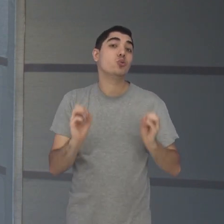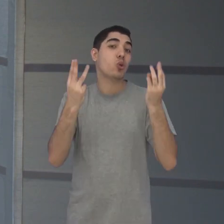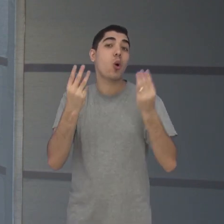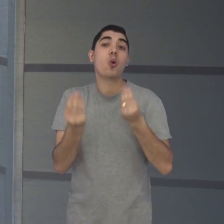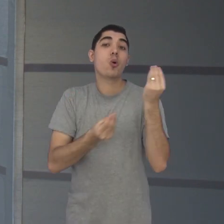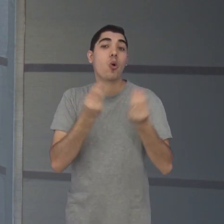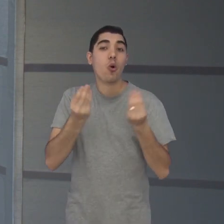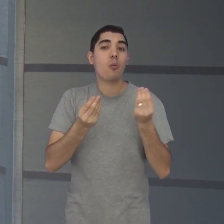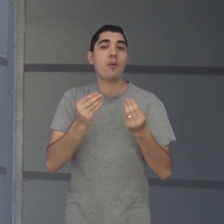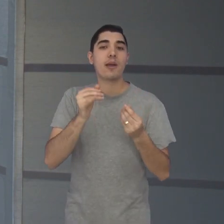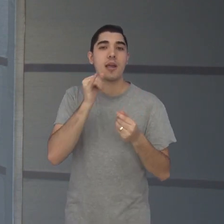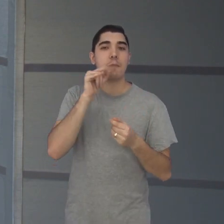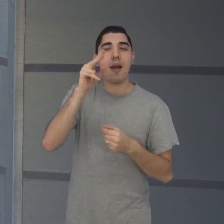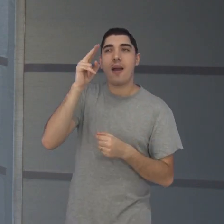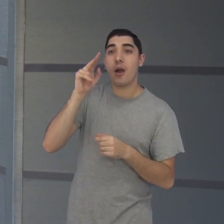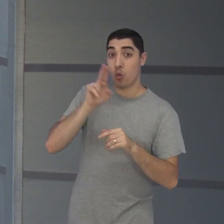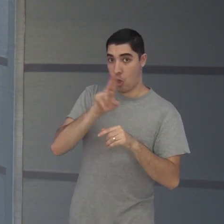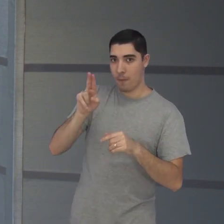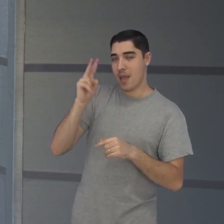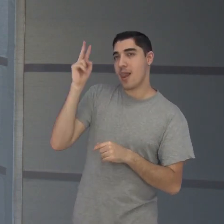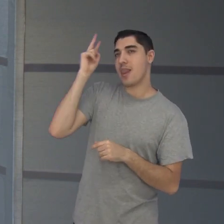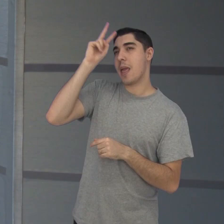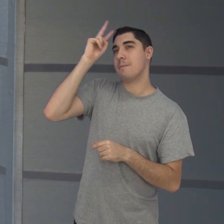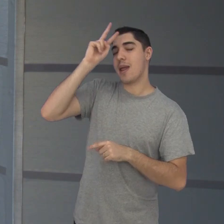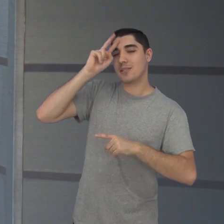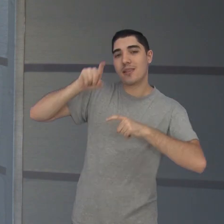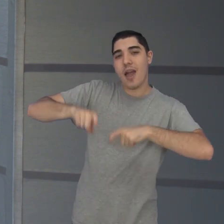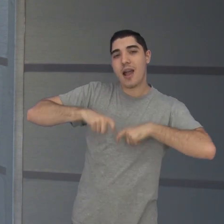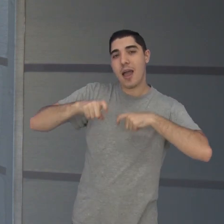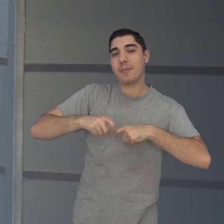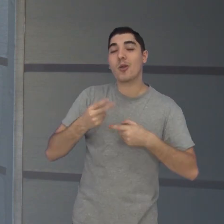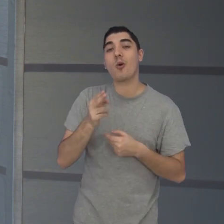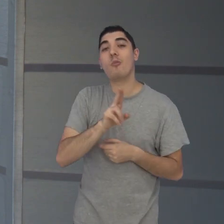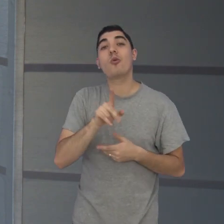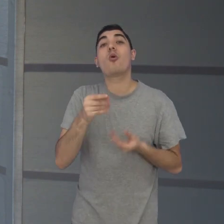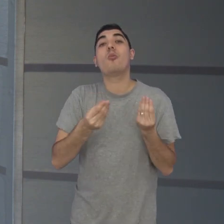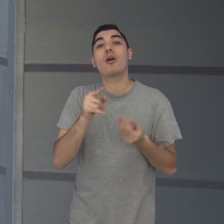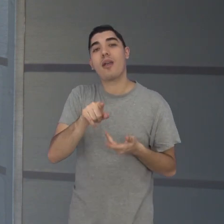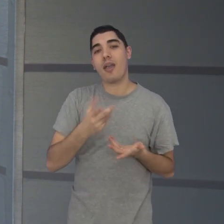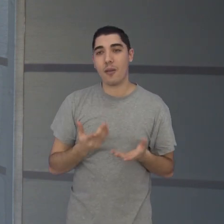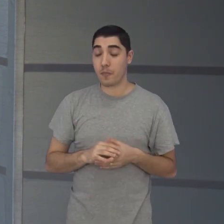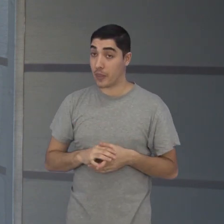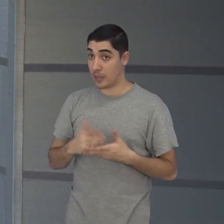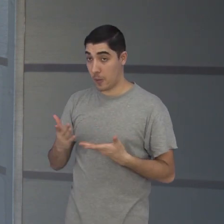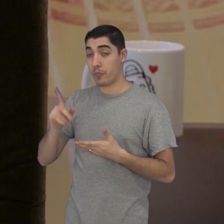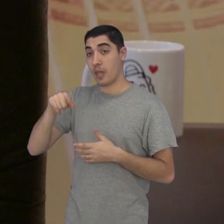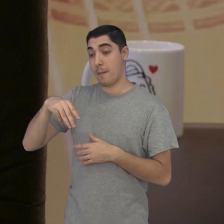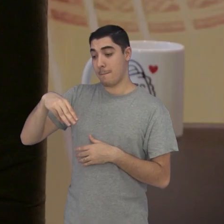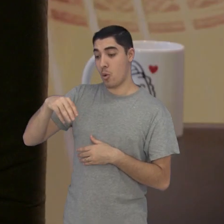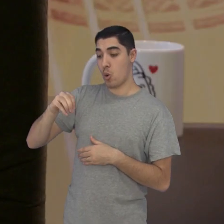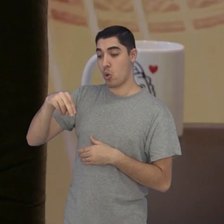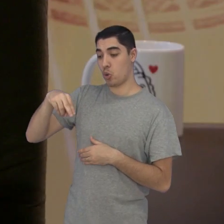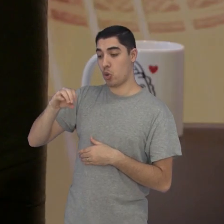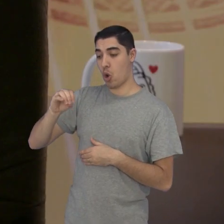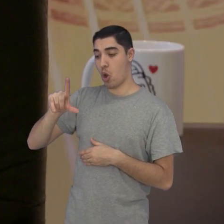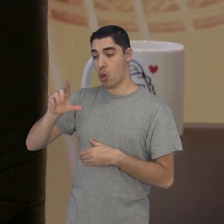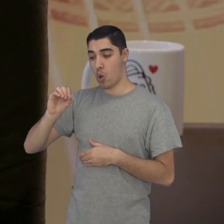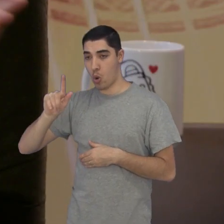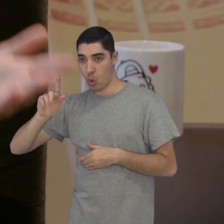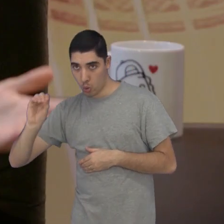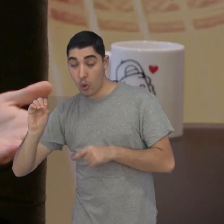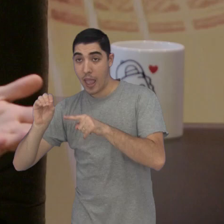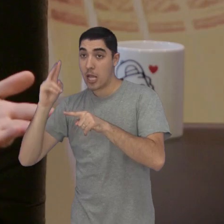seu show mesmo, literalmente, Lembranças de um Caipira. Exato. Lembranças de um Caipira é um monólogo